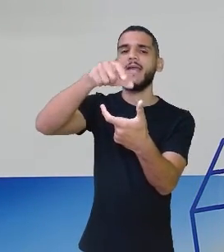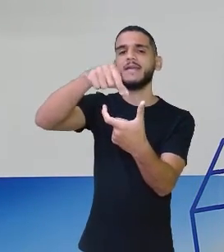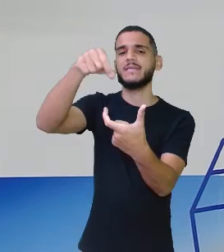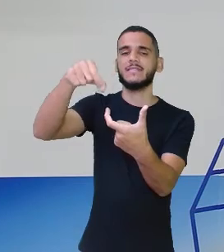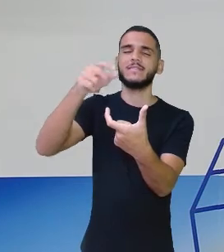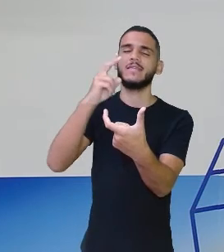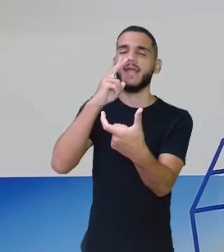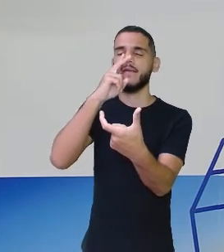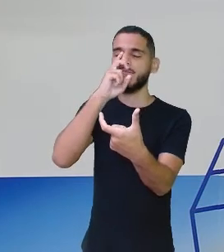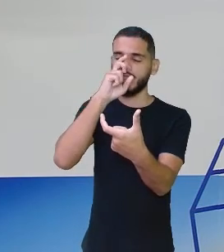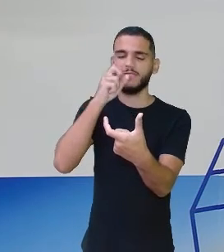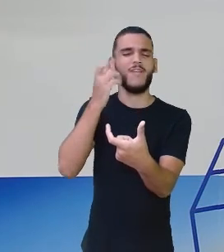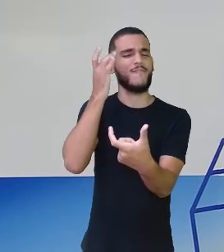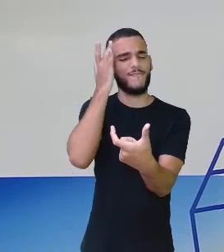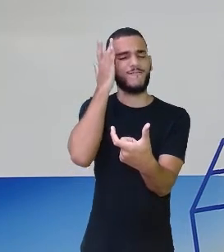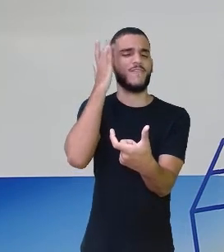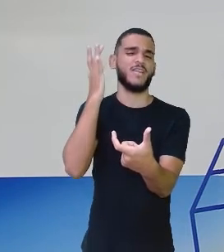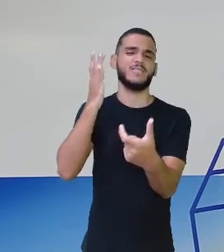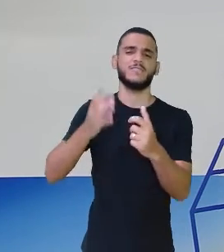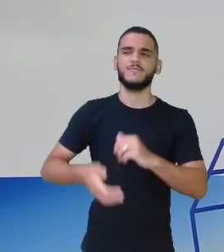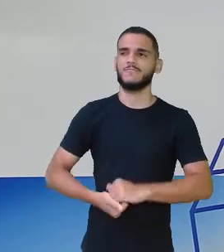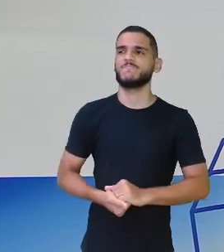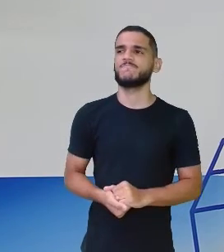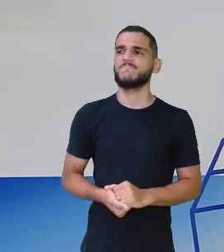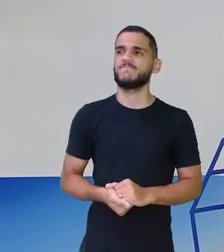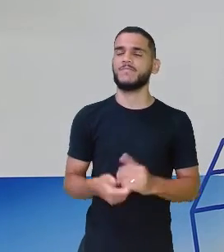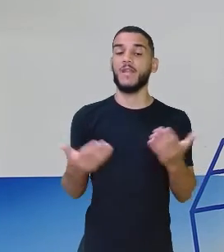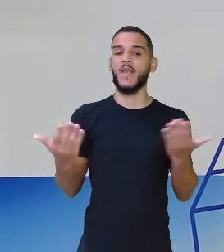Fácil demais. E agora?